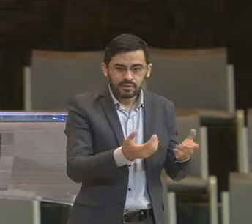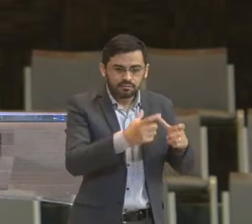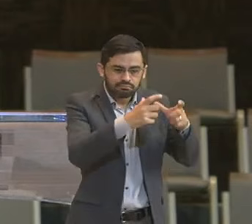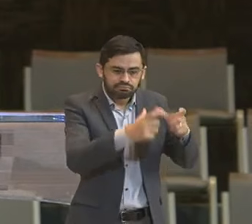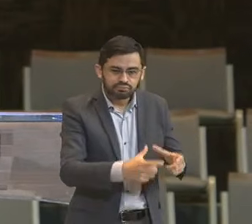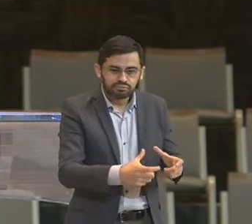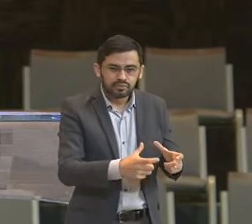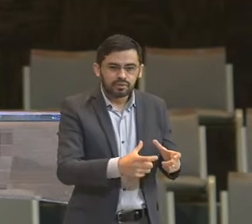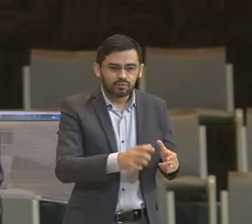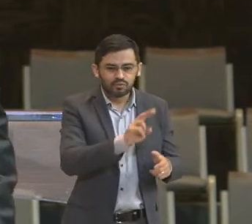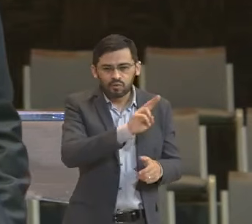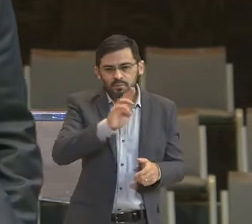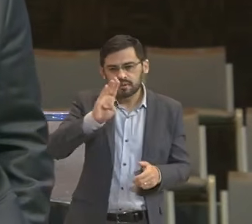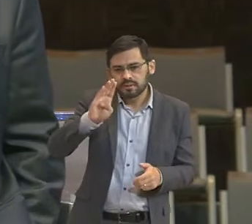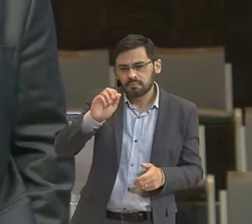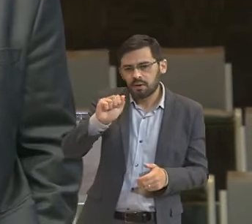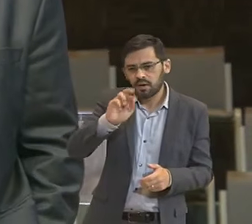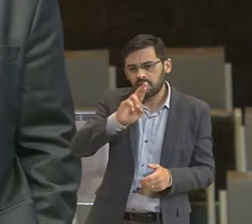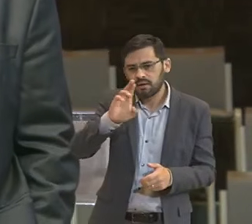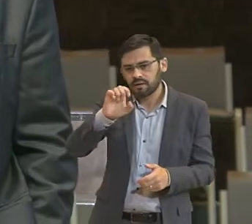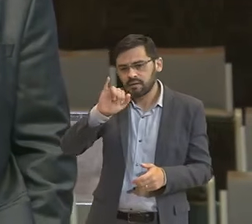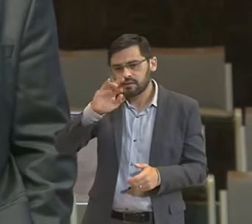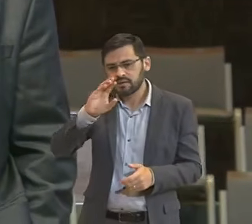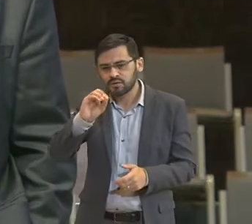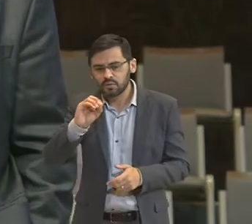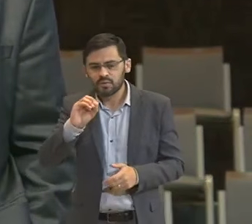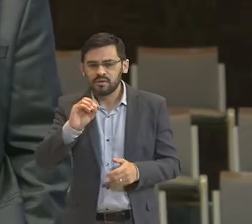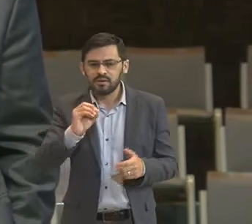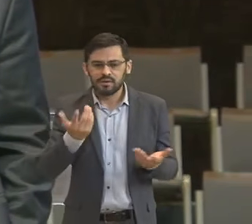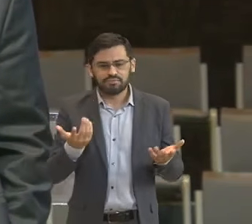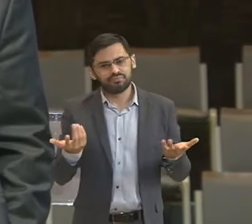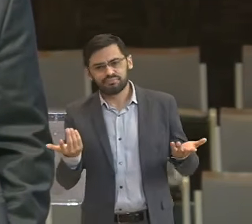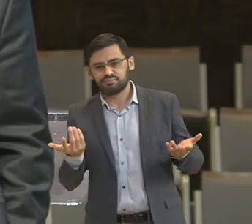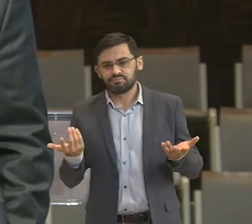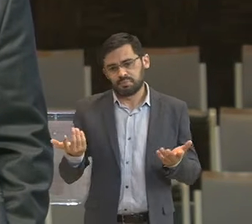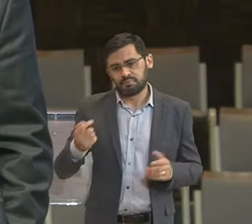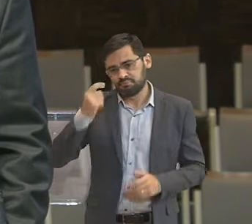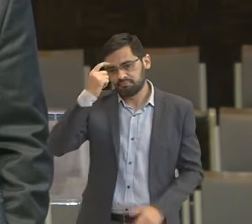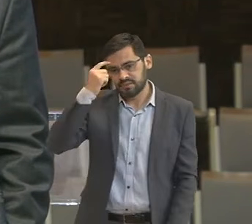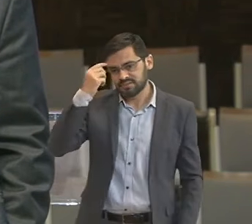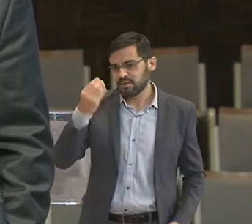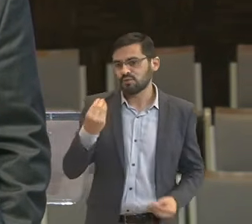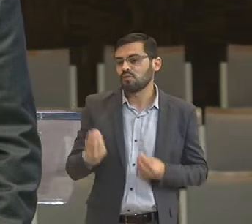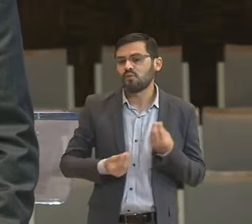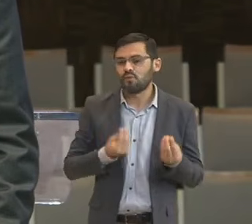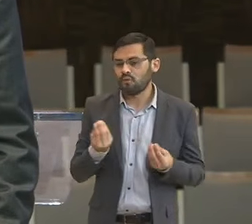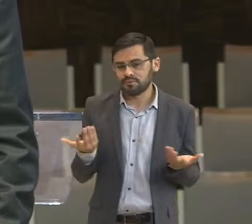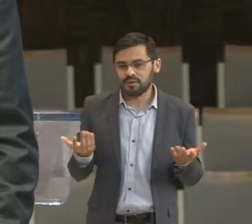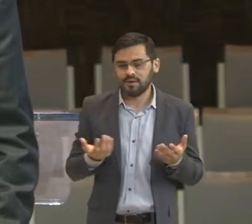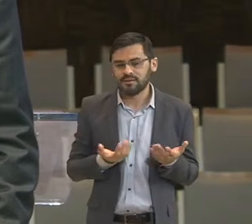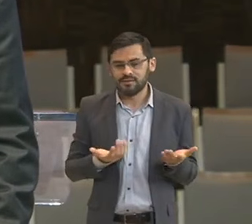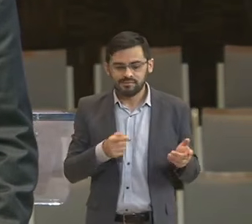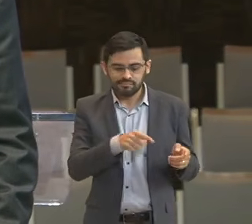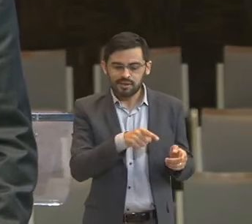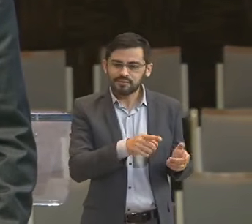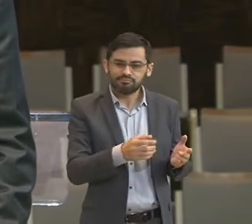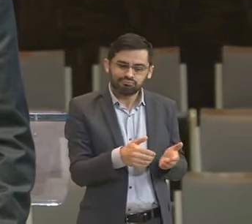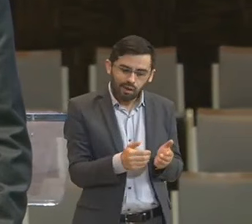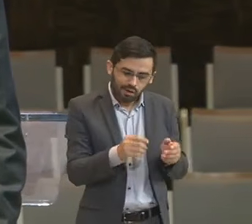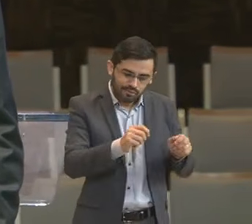de barreiro, tá? Então você já pode imaginar, né, como é que é esse negócio de